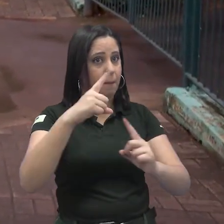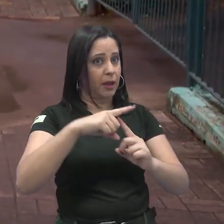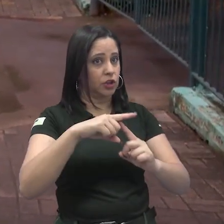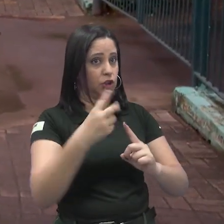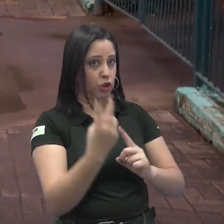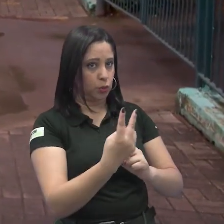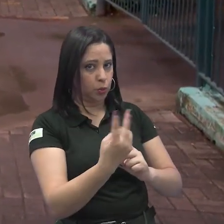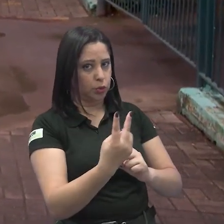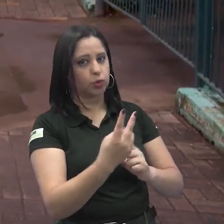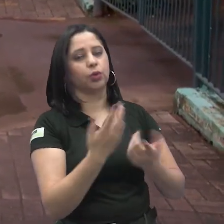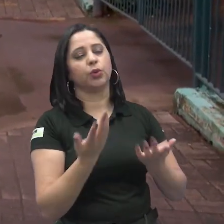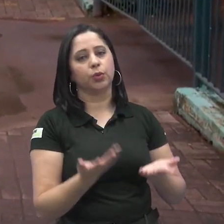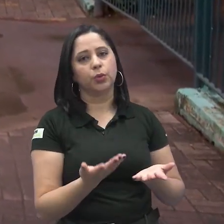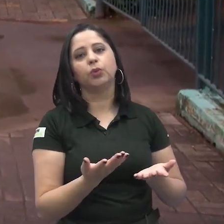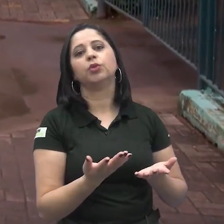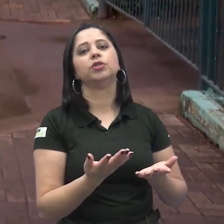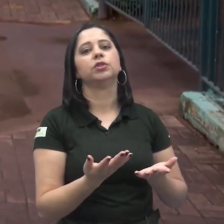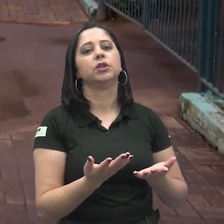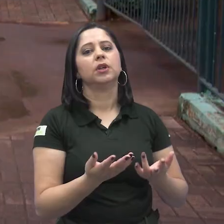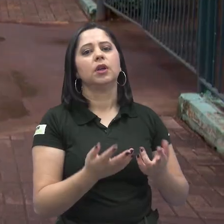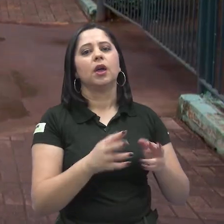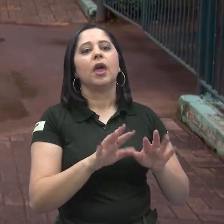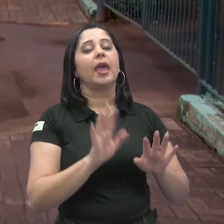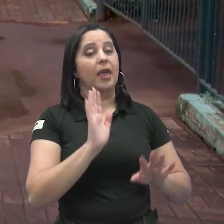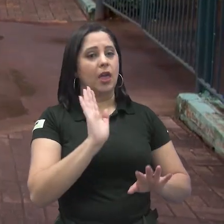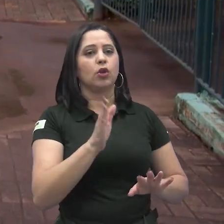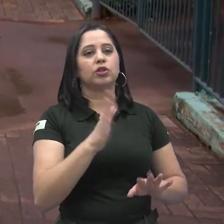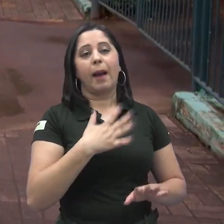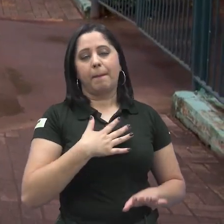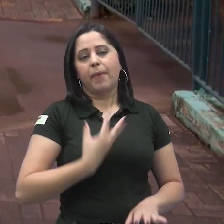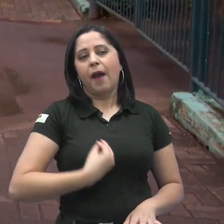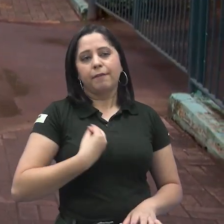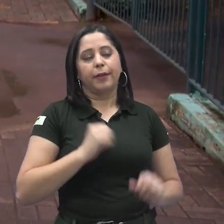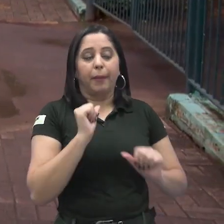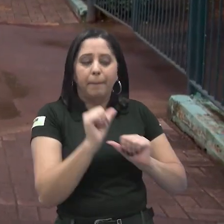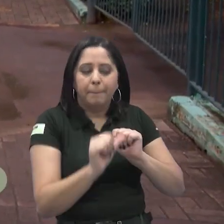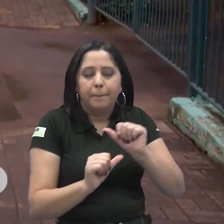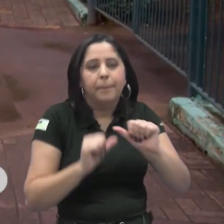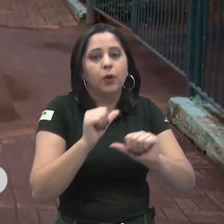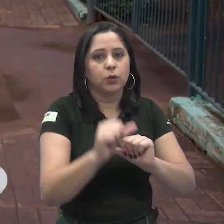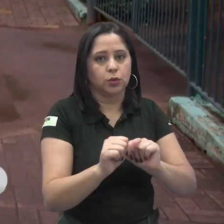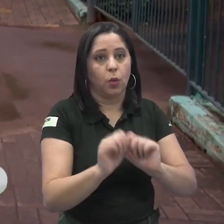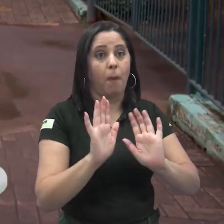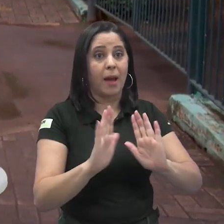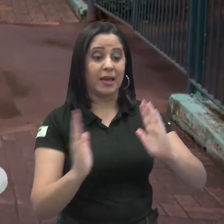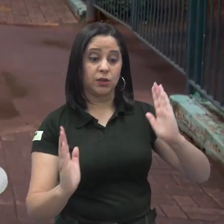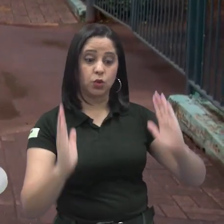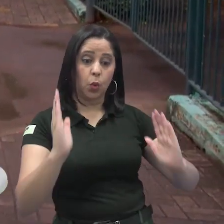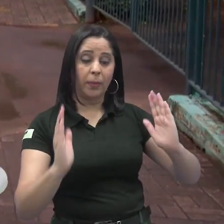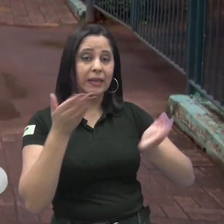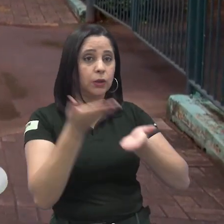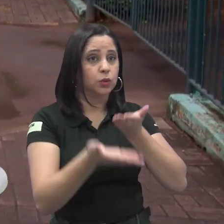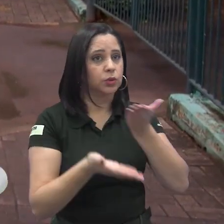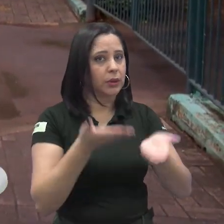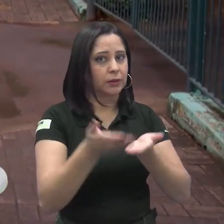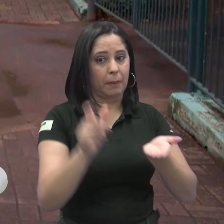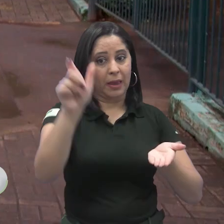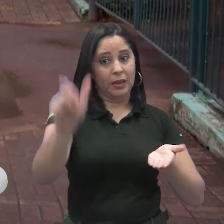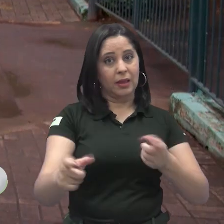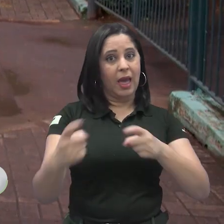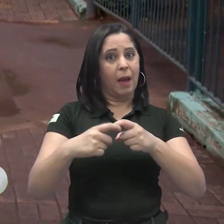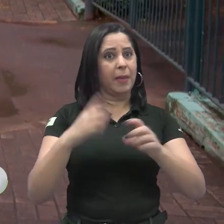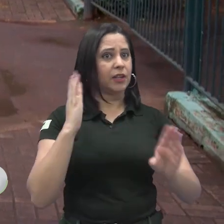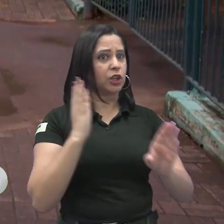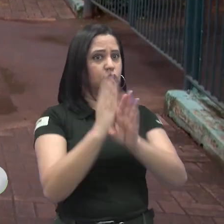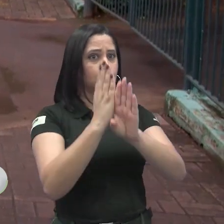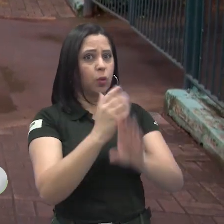né? Passei por 2 lutos muito intensos, passei por várias outras mudanças no meu estilo de vida. E durante o tratamento, a minha endócrino descobriu que eu